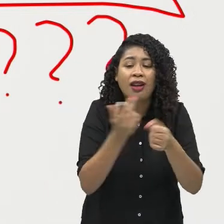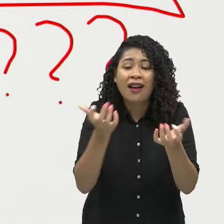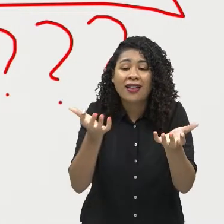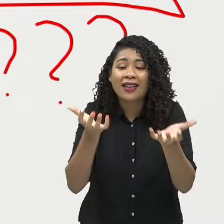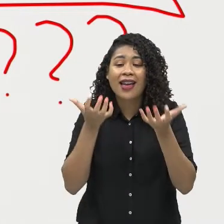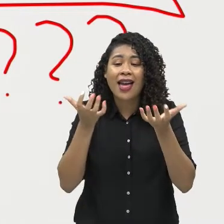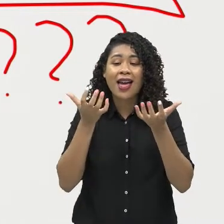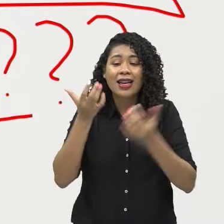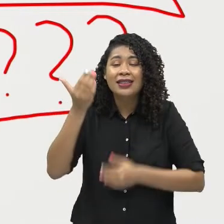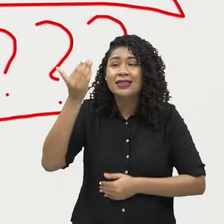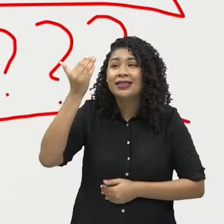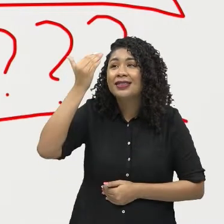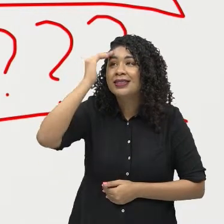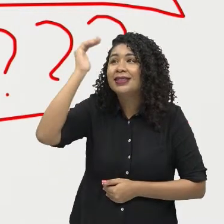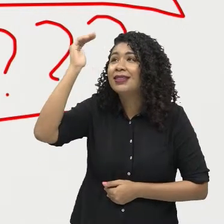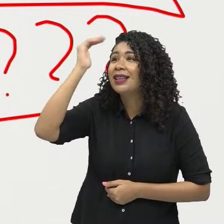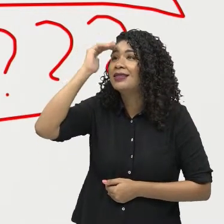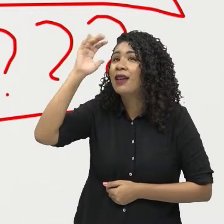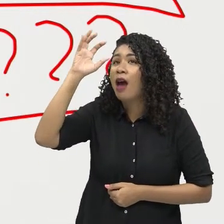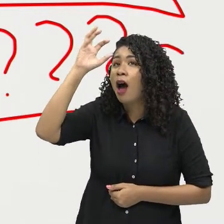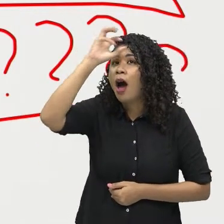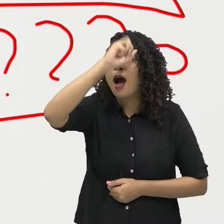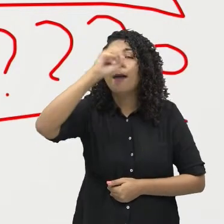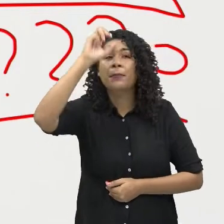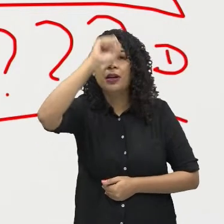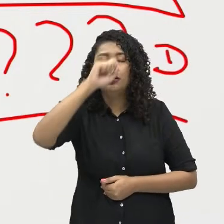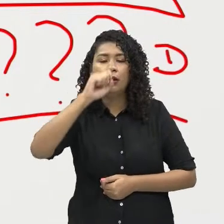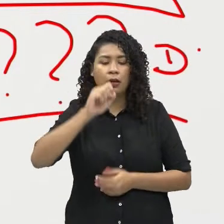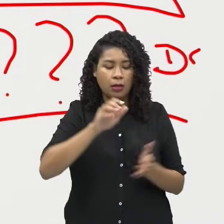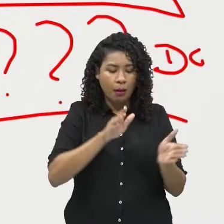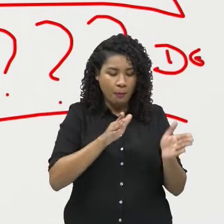de compreender o depois.